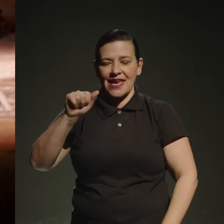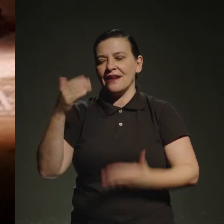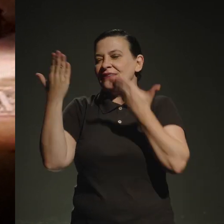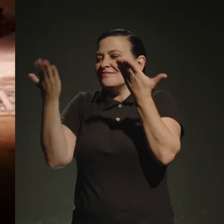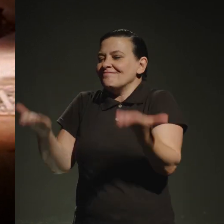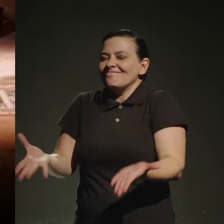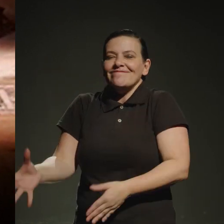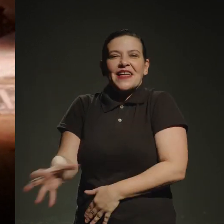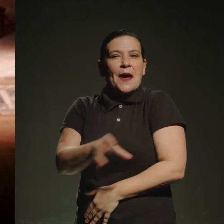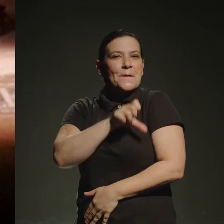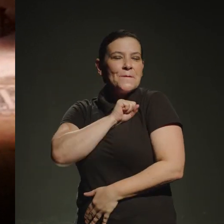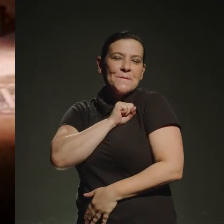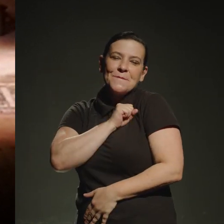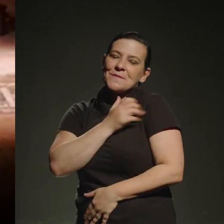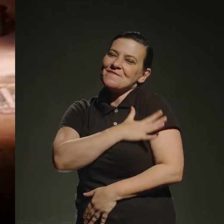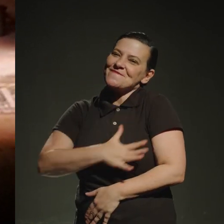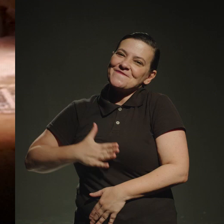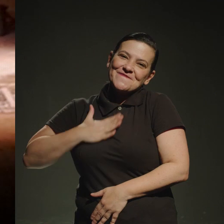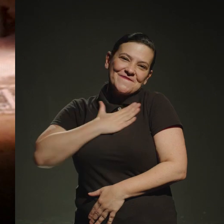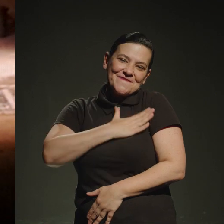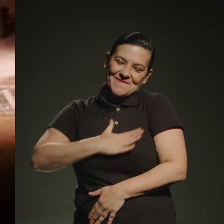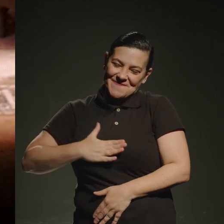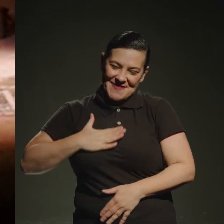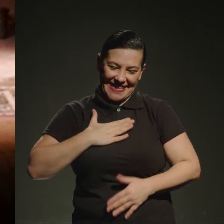daquela que determina a mais funda razão de meus atos.